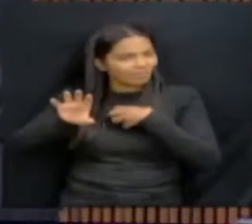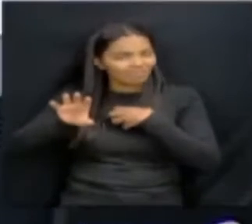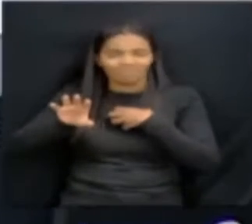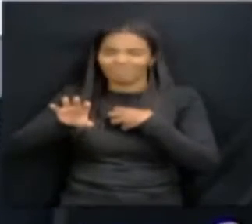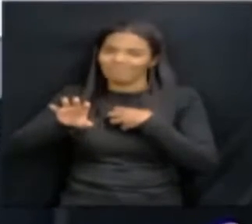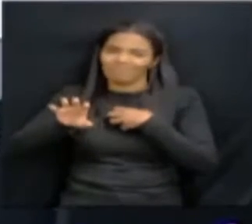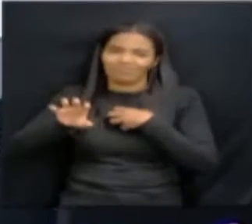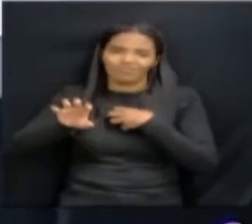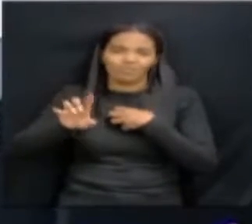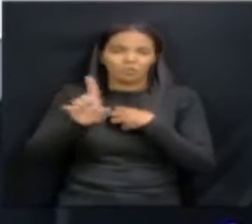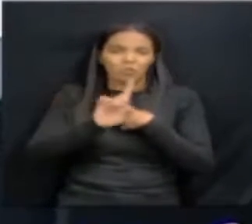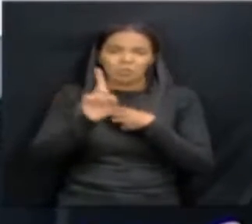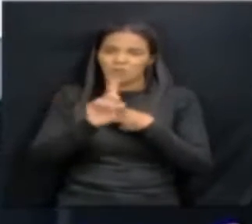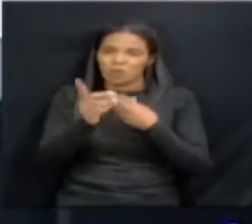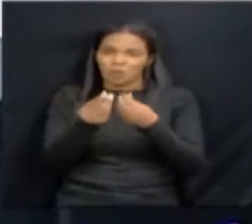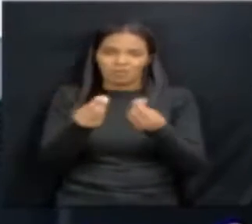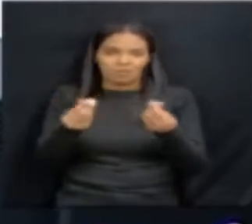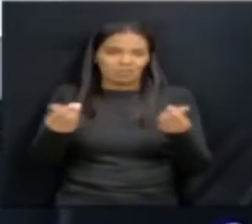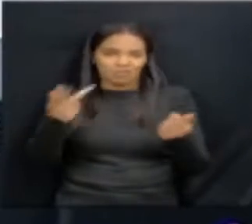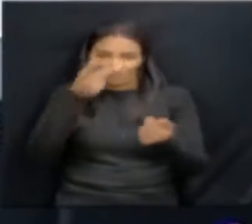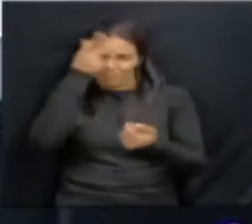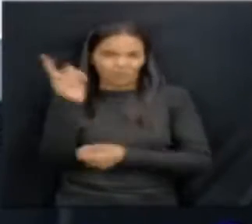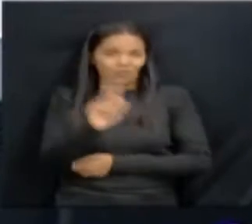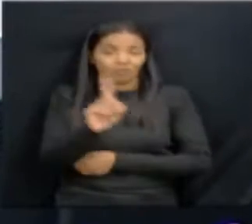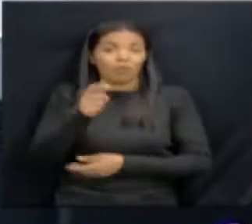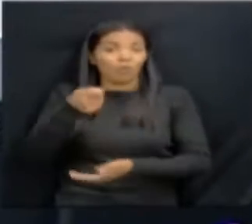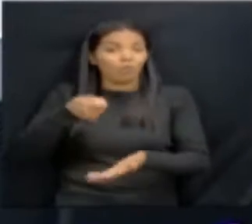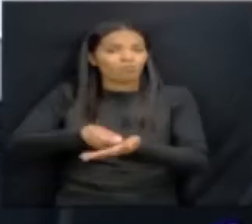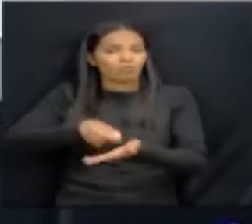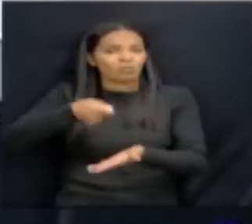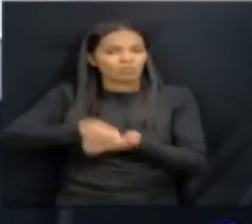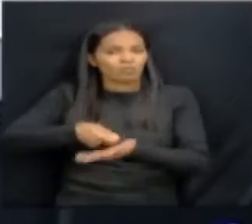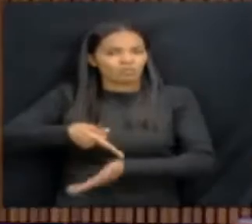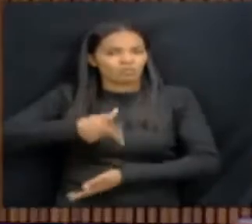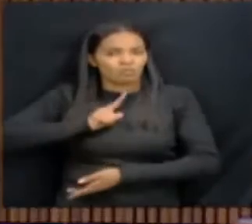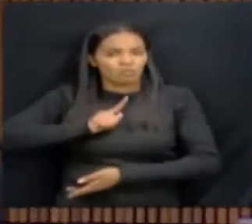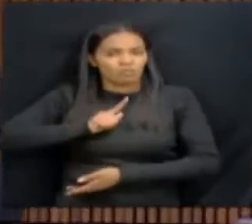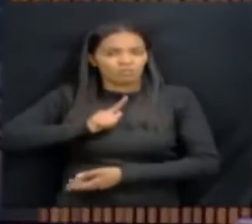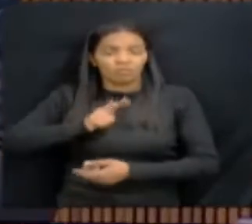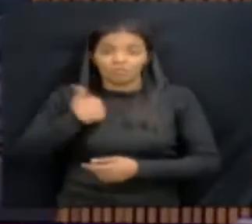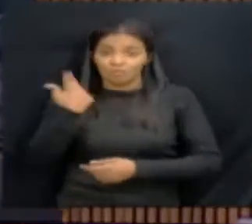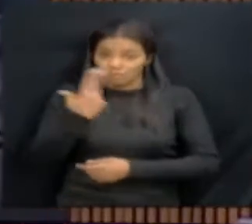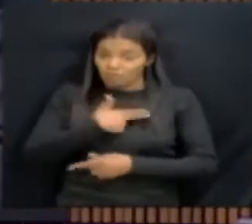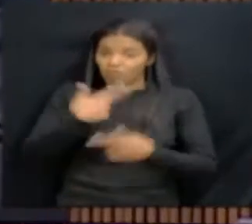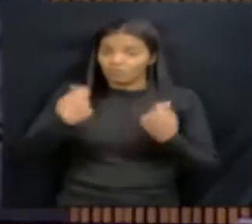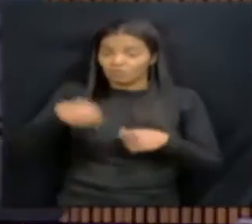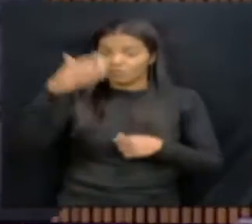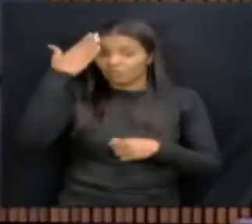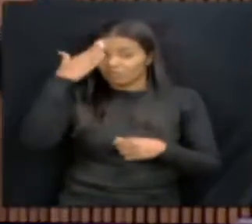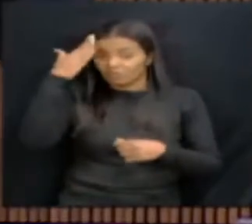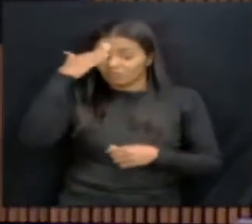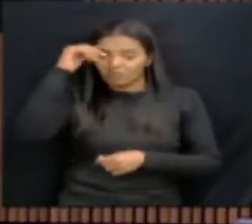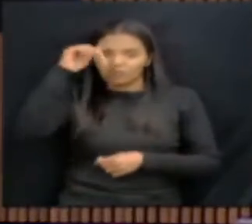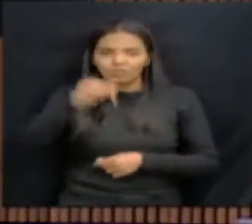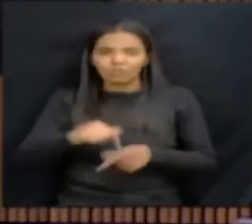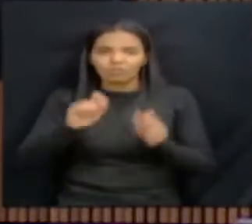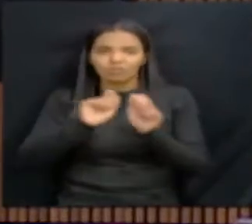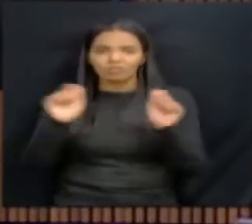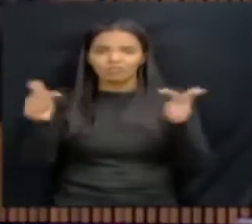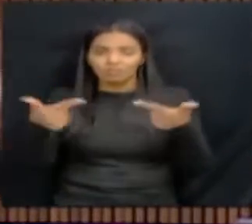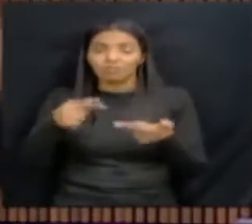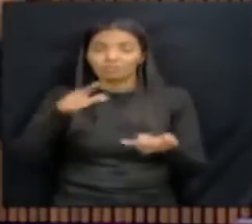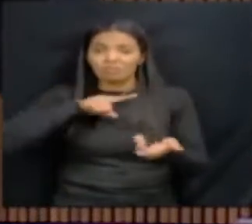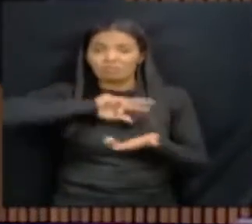é qualidade de ninguém, é obrigação. A gente tem que entender que a gente tem uma casa plural. Momentos